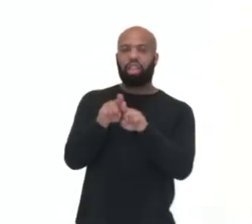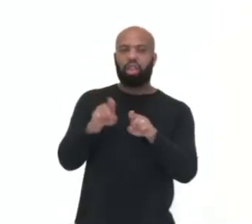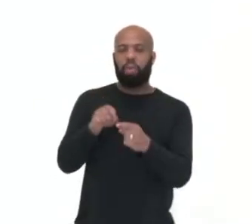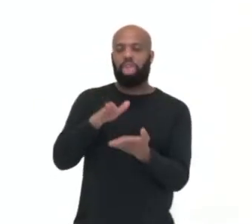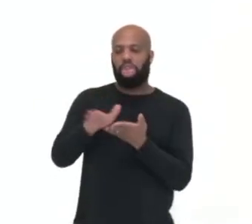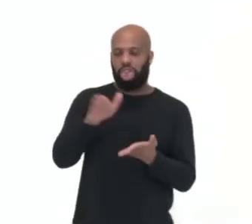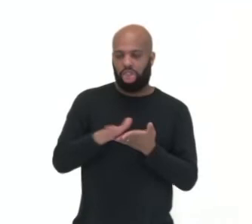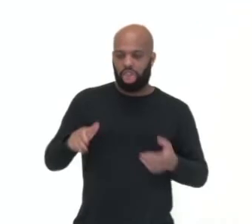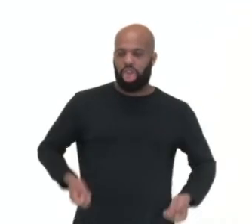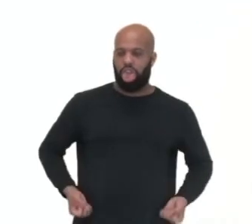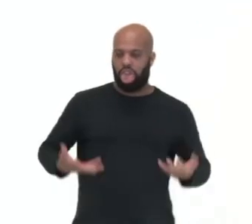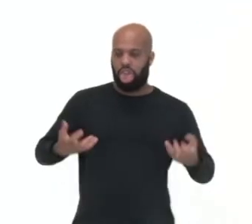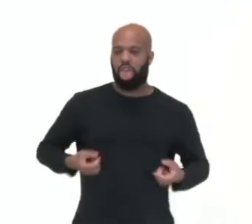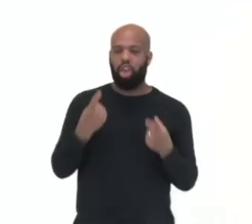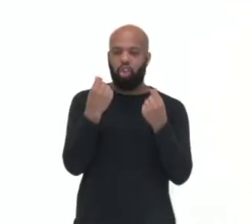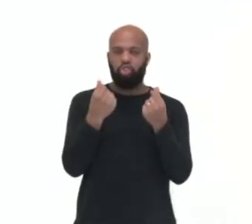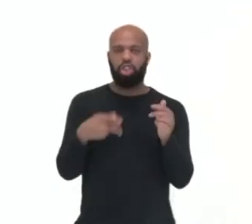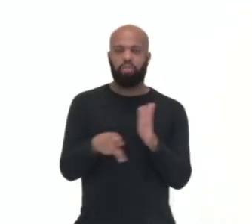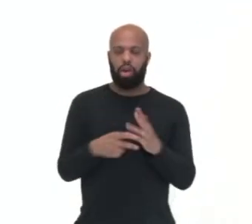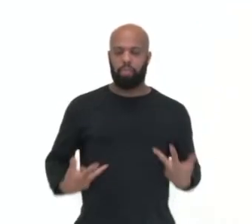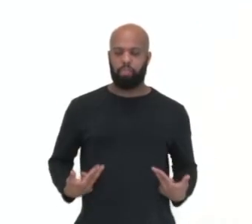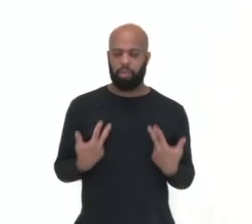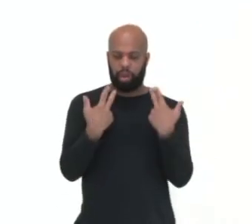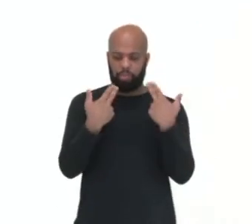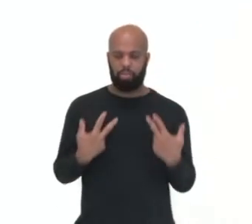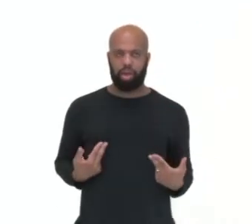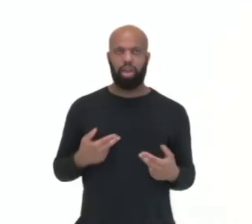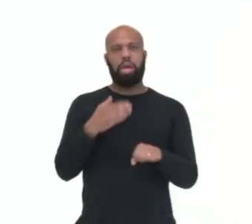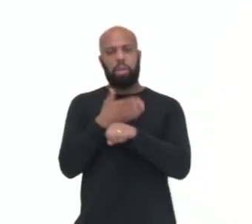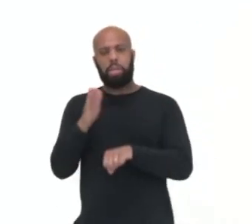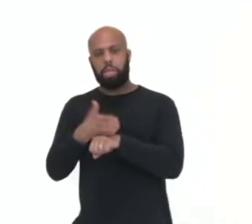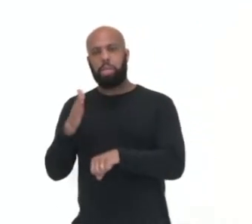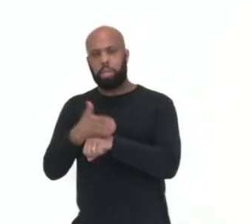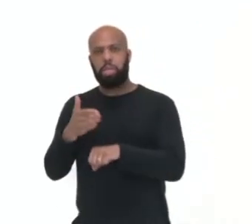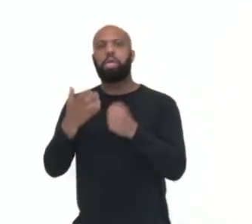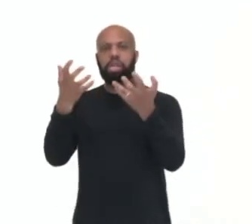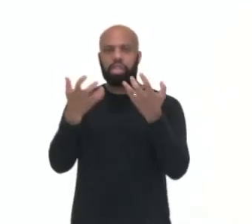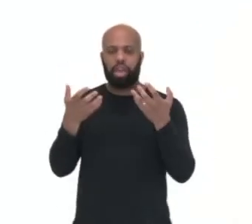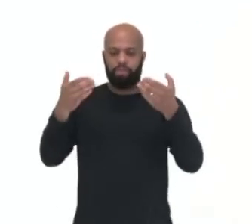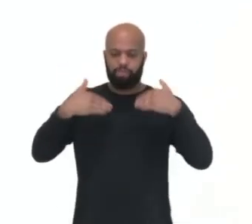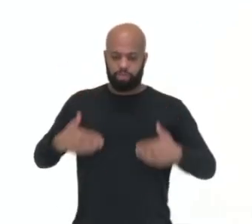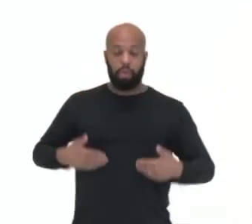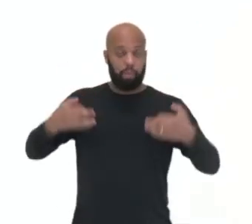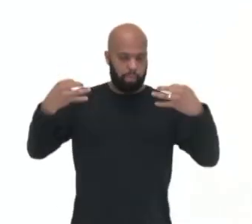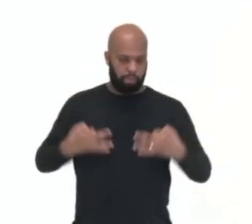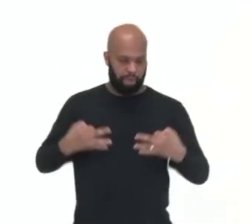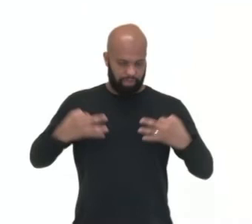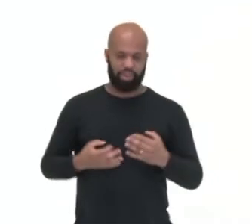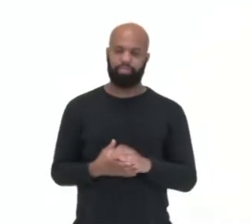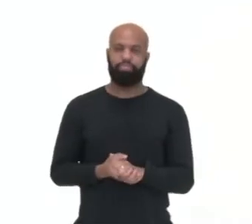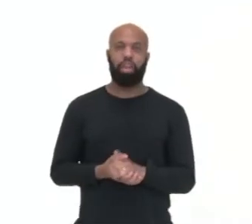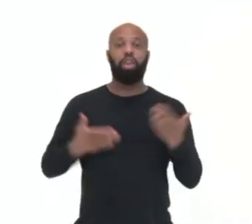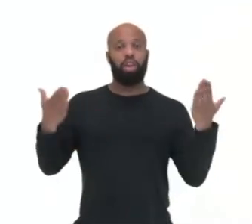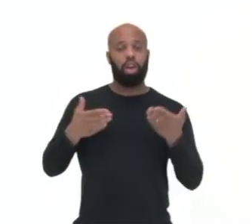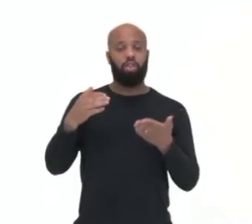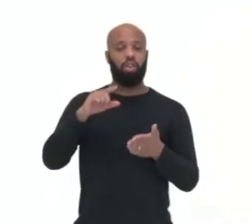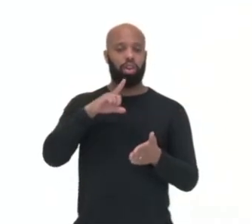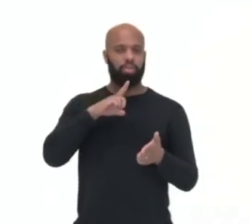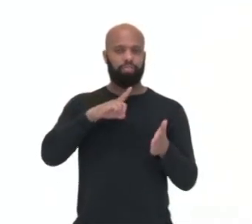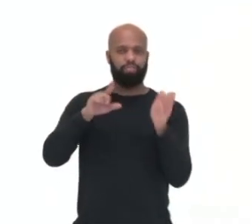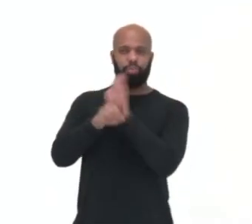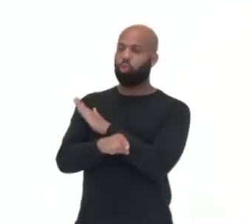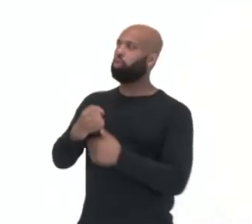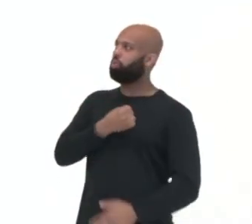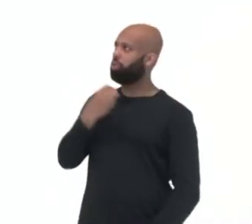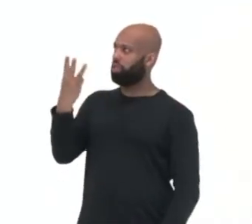produtos e equipamentos e treinamentos exaustivos em busca desse corpo ideal. E chegamos ao nosso terceiro e último exercício. Na